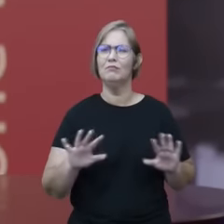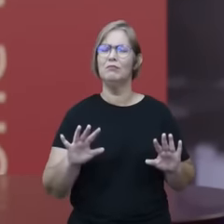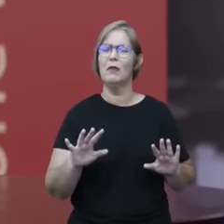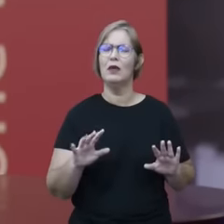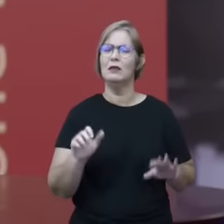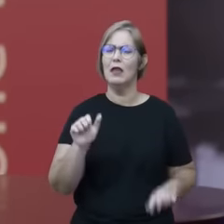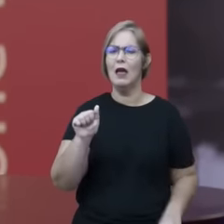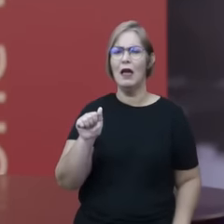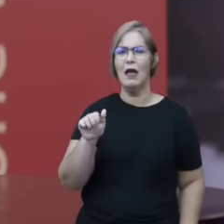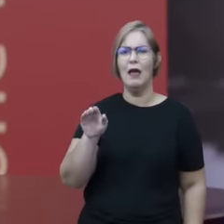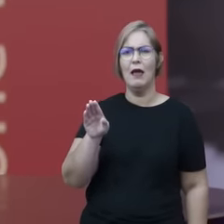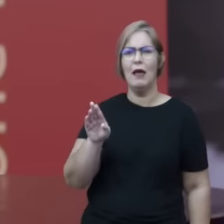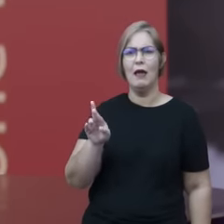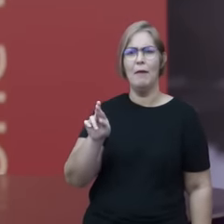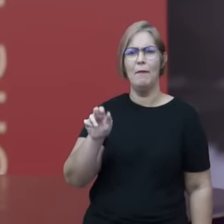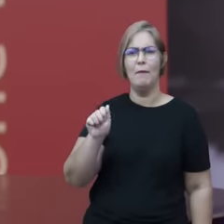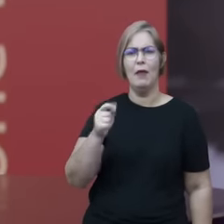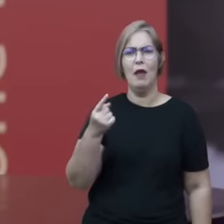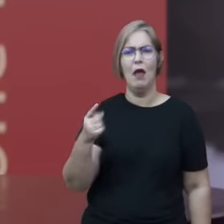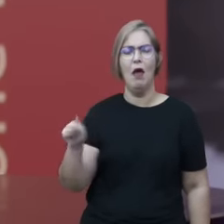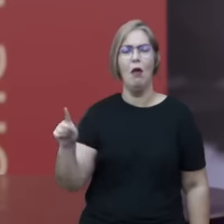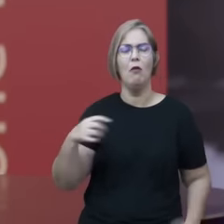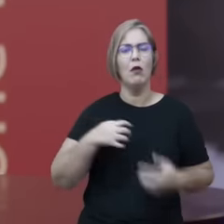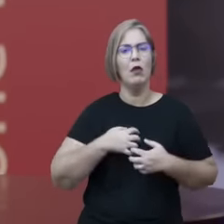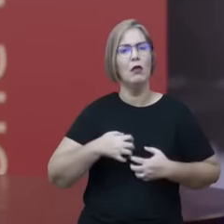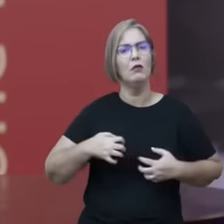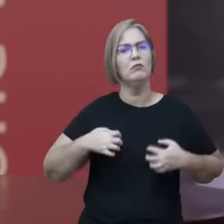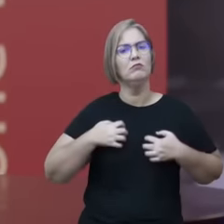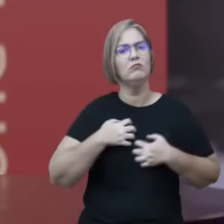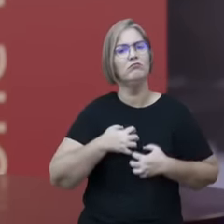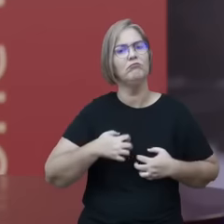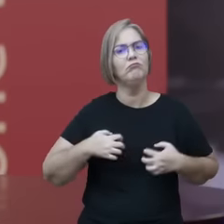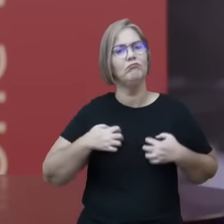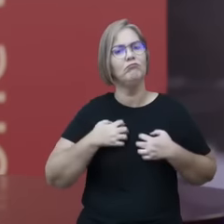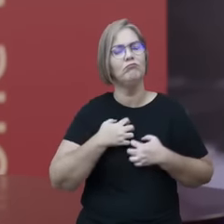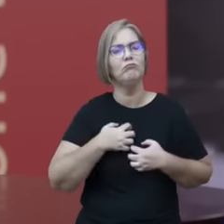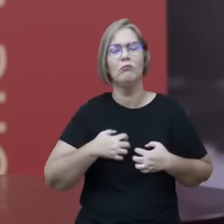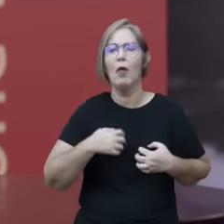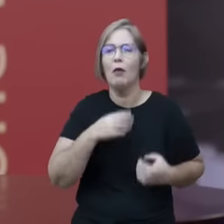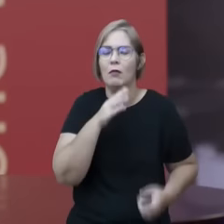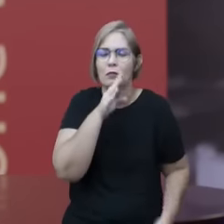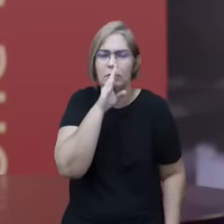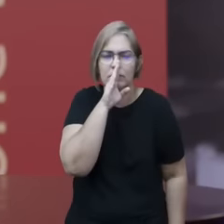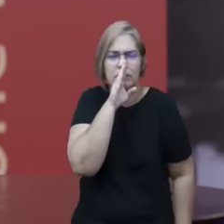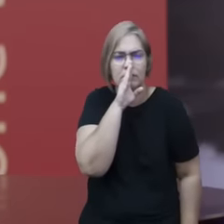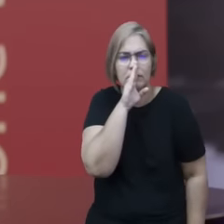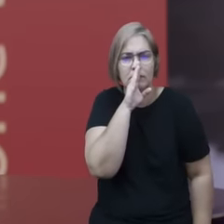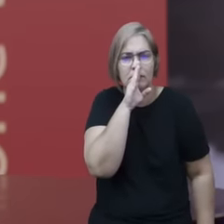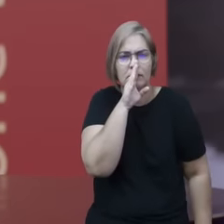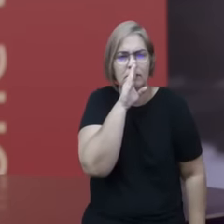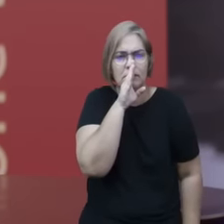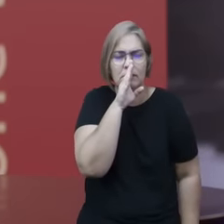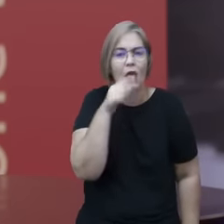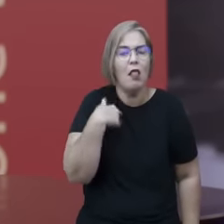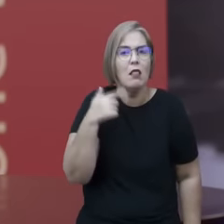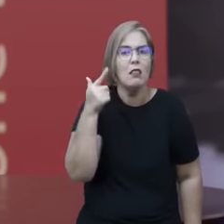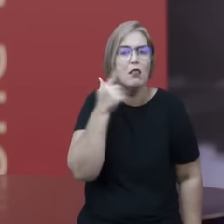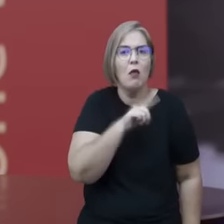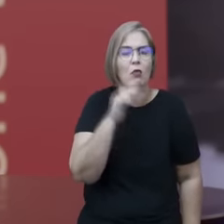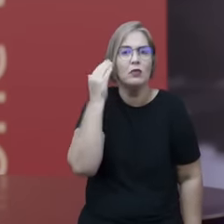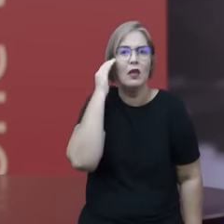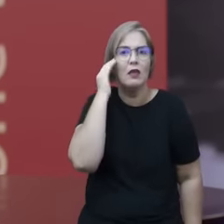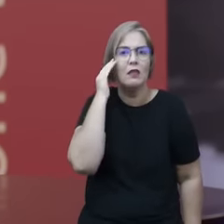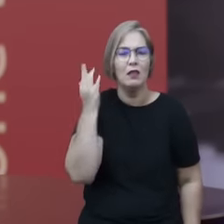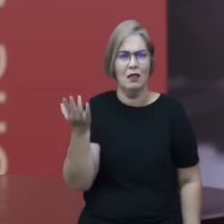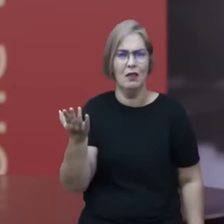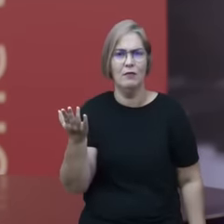ele mergulha num profundo silêncio. É esse silêncio do absurdo, esse silêncio que ele não compreende. Porque veja,